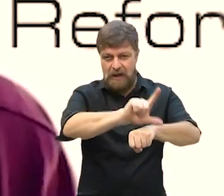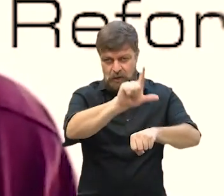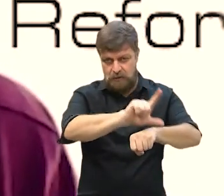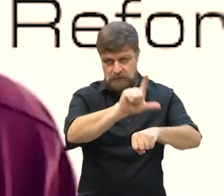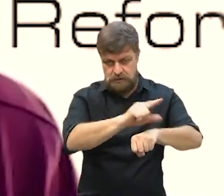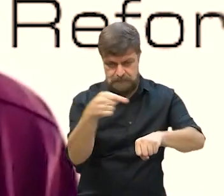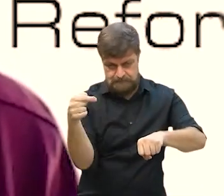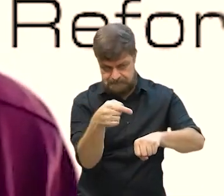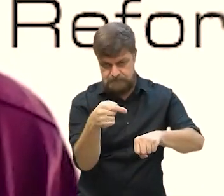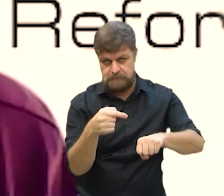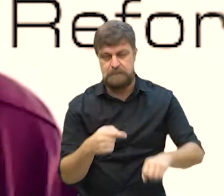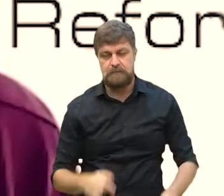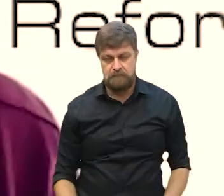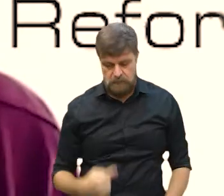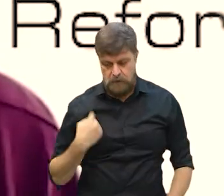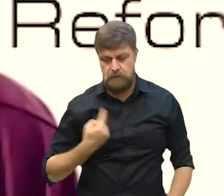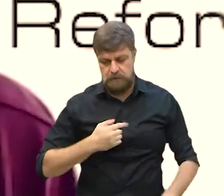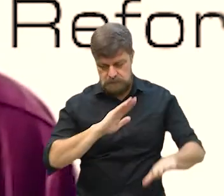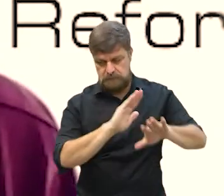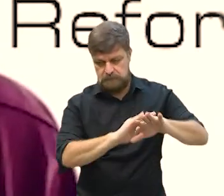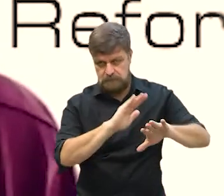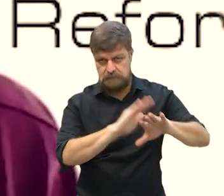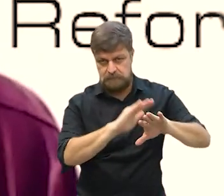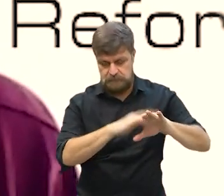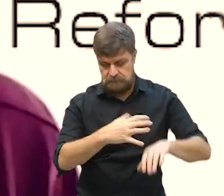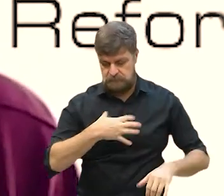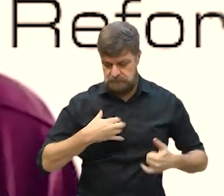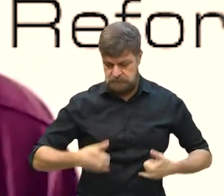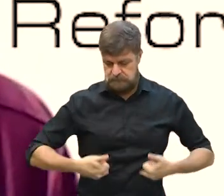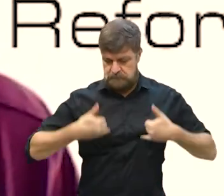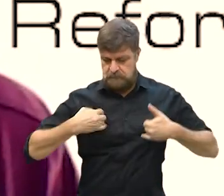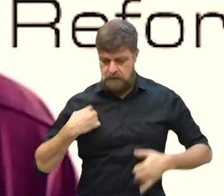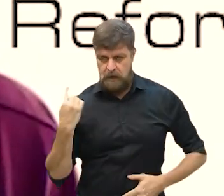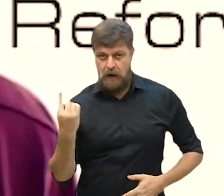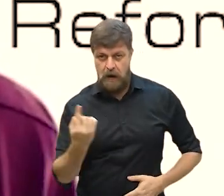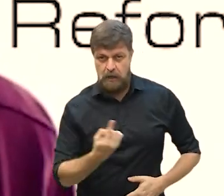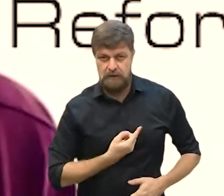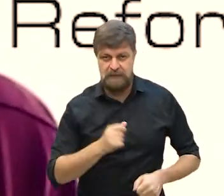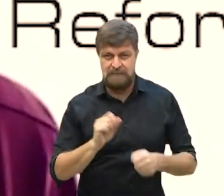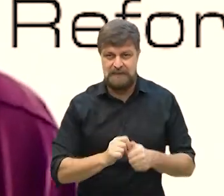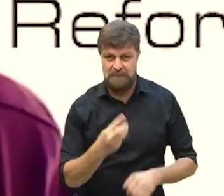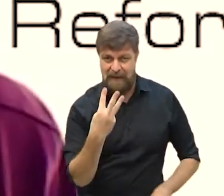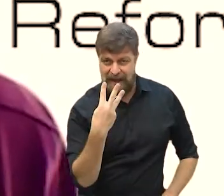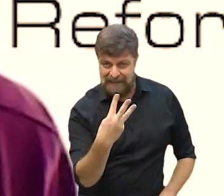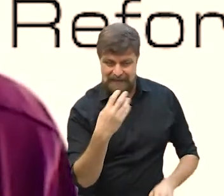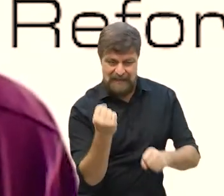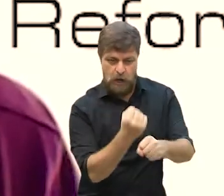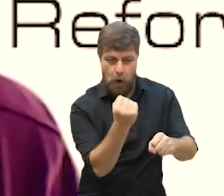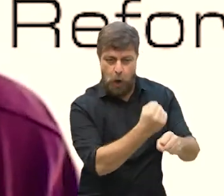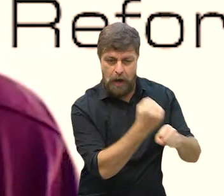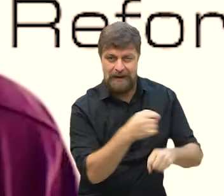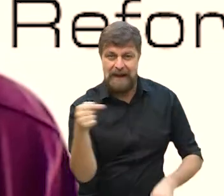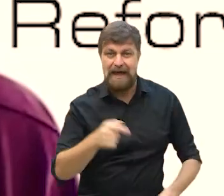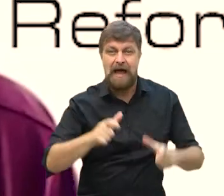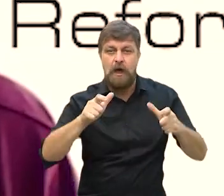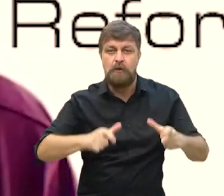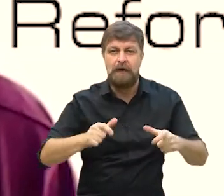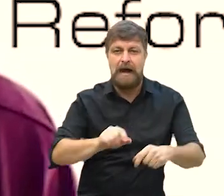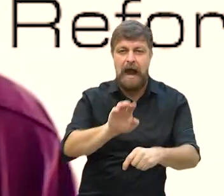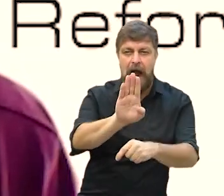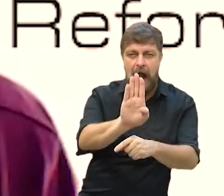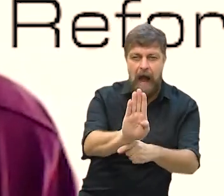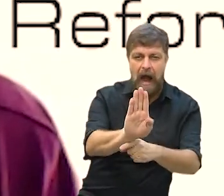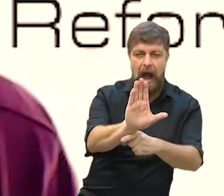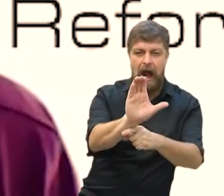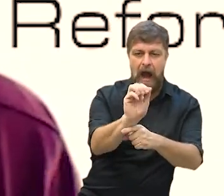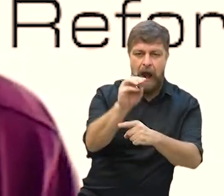comerciais, né? E a gente tem orgulho de dizer que a gente fez, na verdade, fizemos 3 obras para a Bambini, né? Não